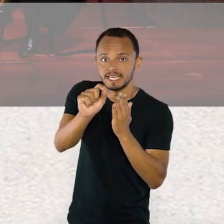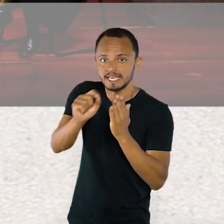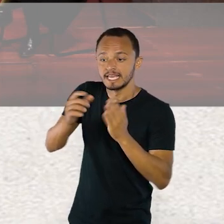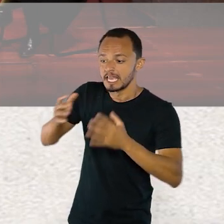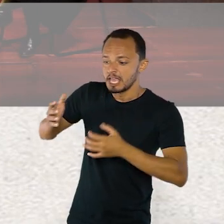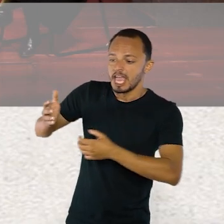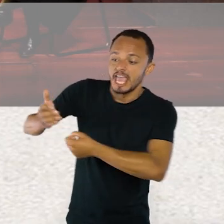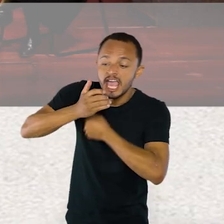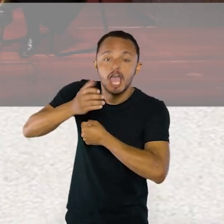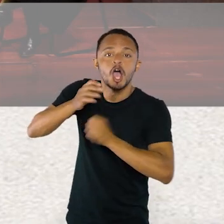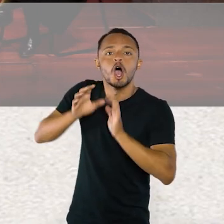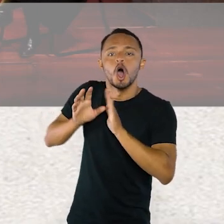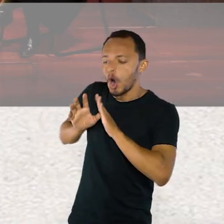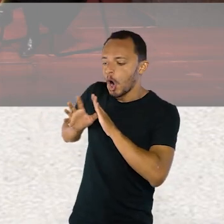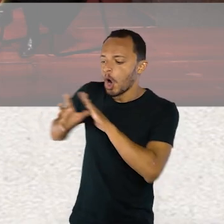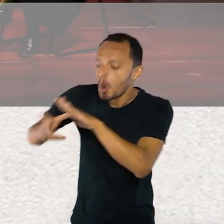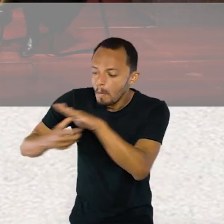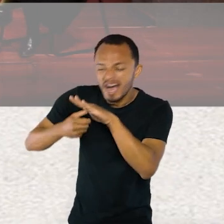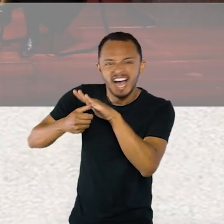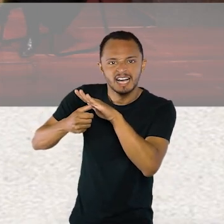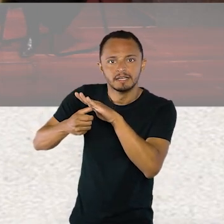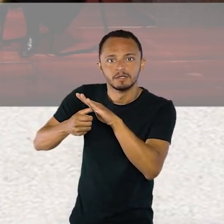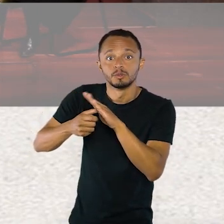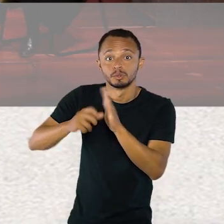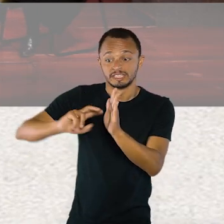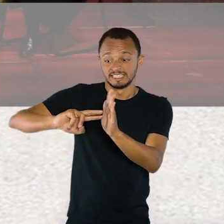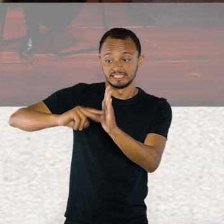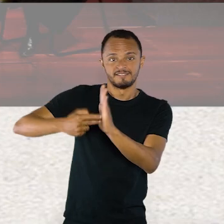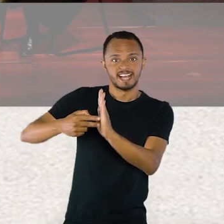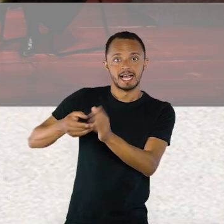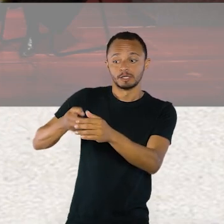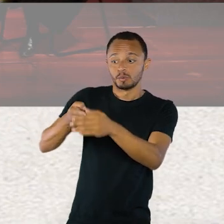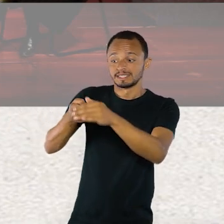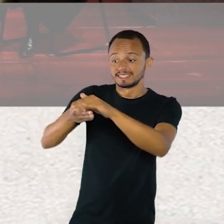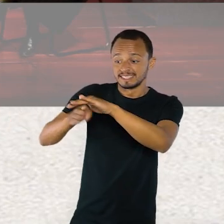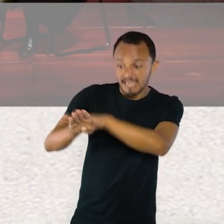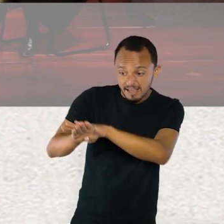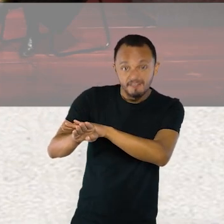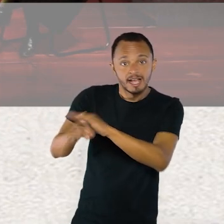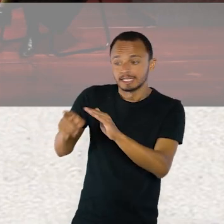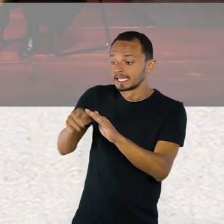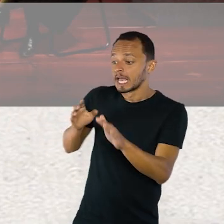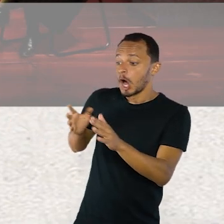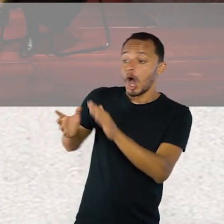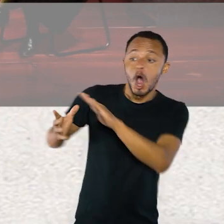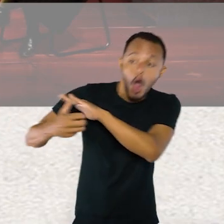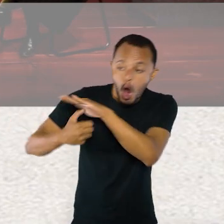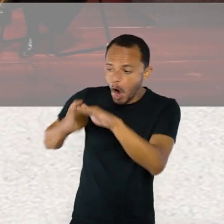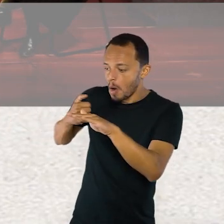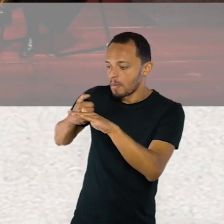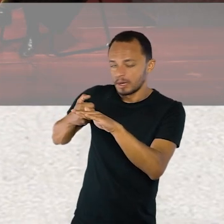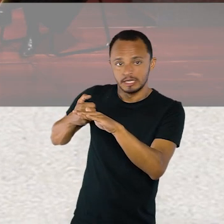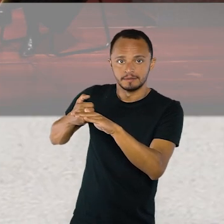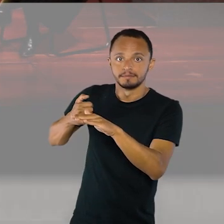um significado. Né? Ou seja, efemérides como essa, como a efeméride do 7 de setembro,